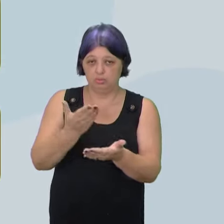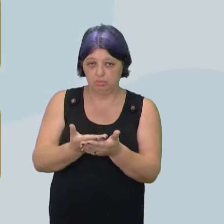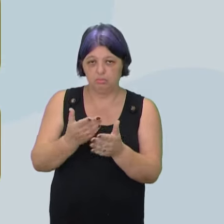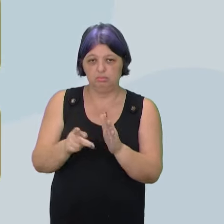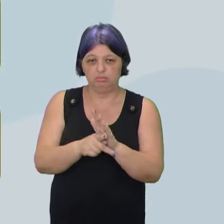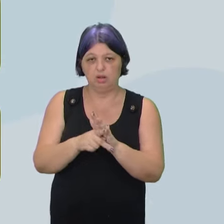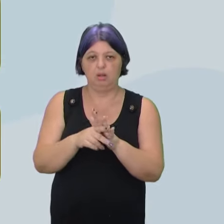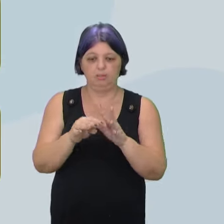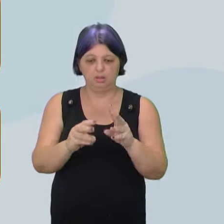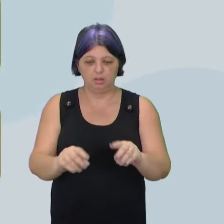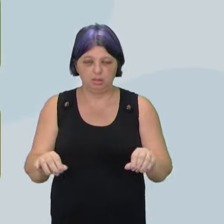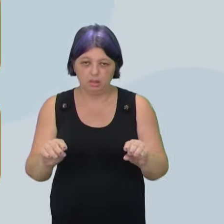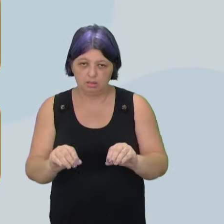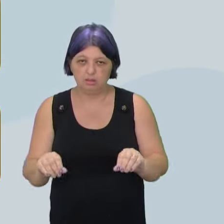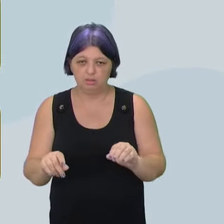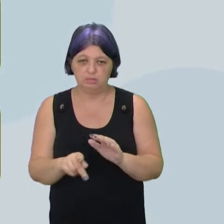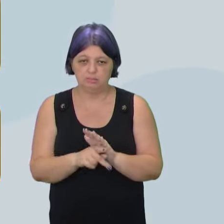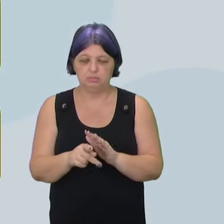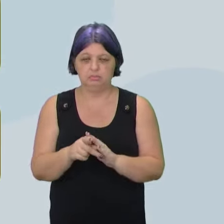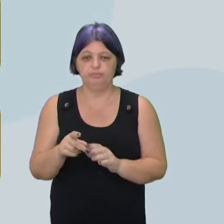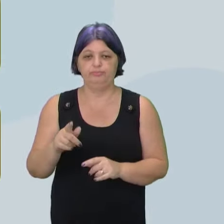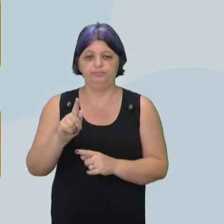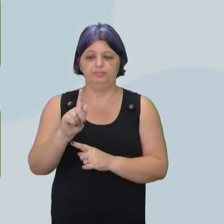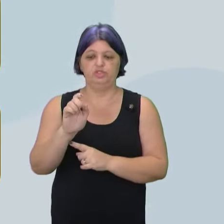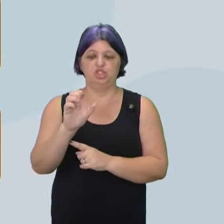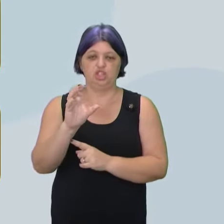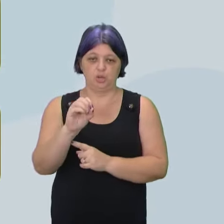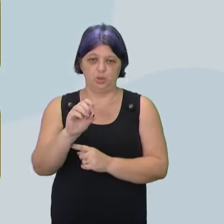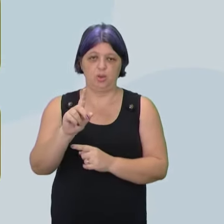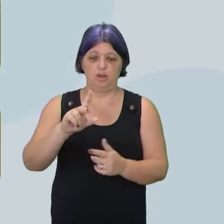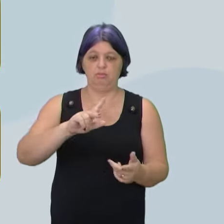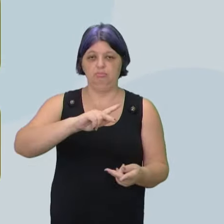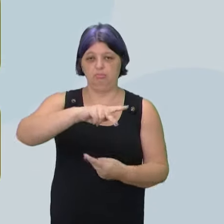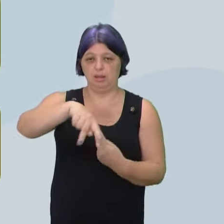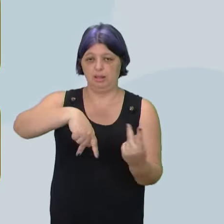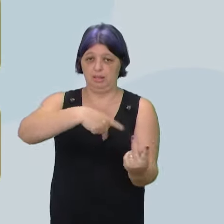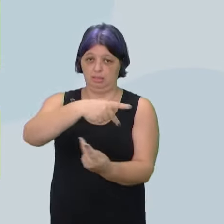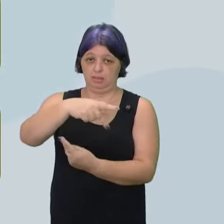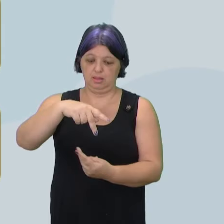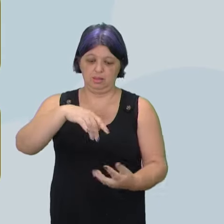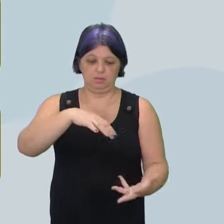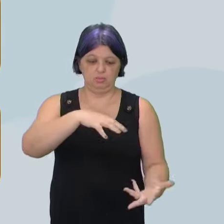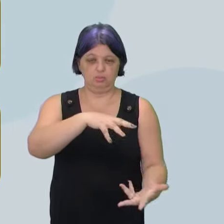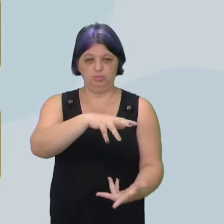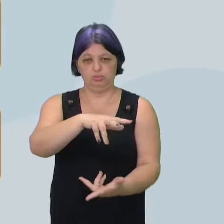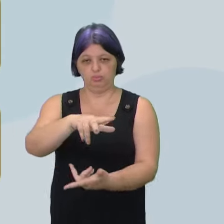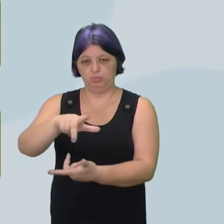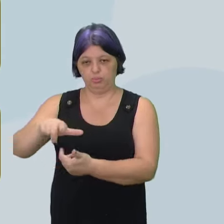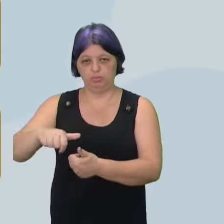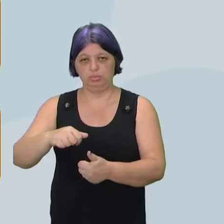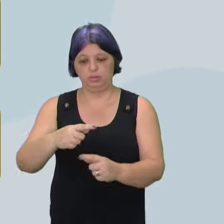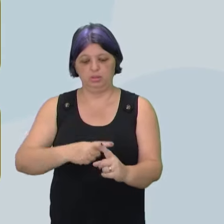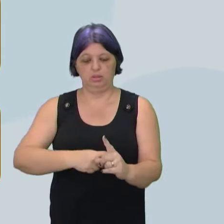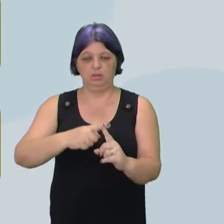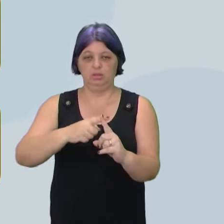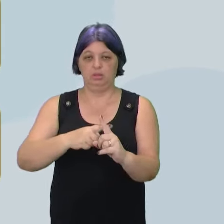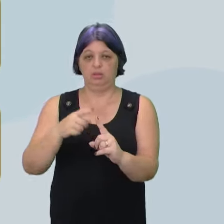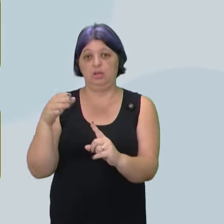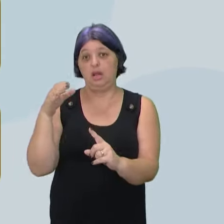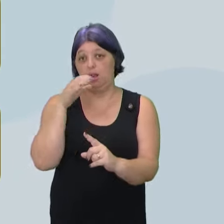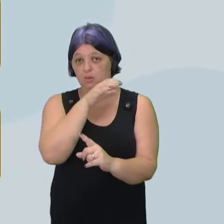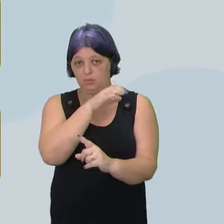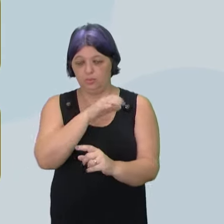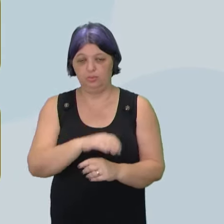geotérmica, que é o nosso objeto? Lembrando que geo significa planeta Terra, né? E térmica quer dizer calor, então é o calor